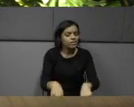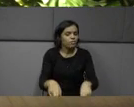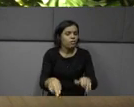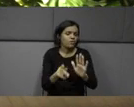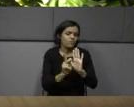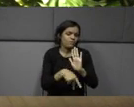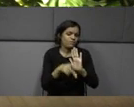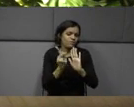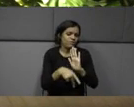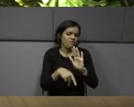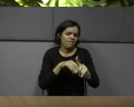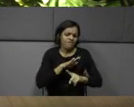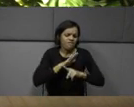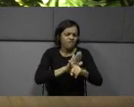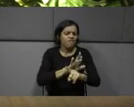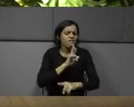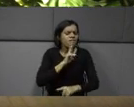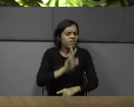arquitetônico